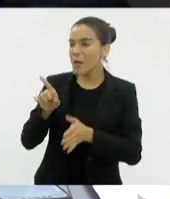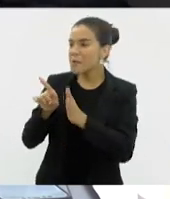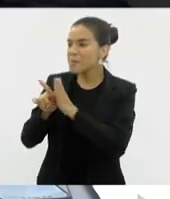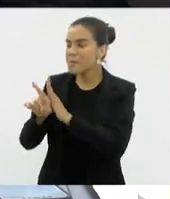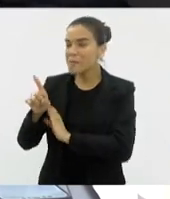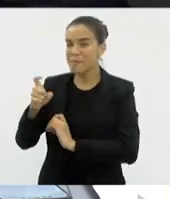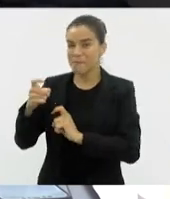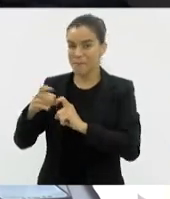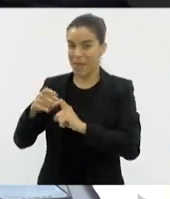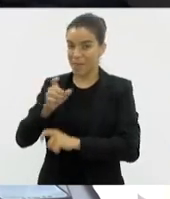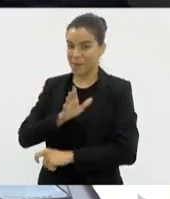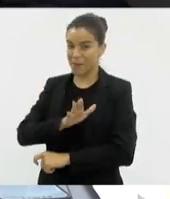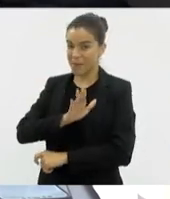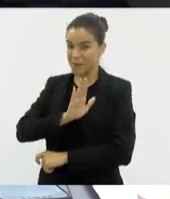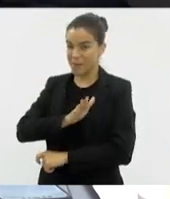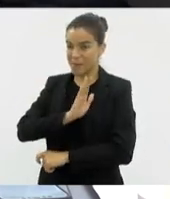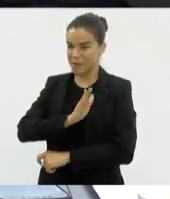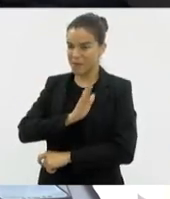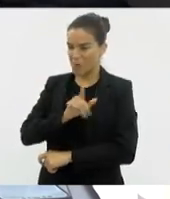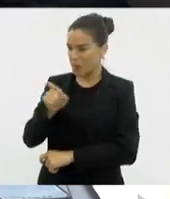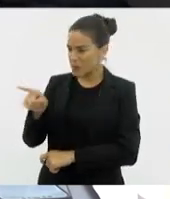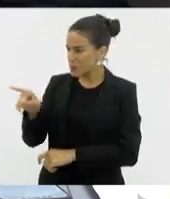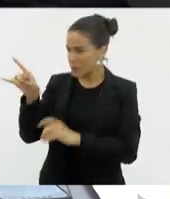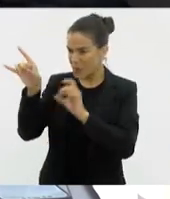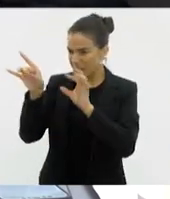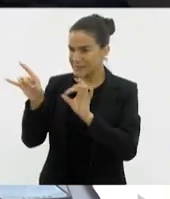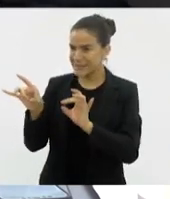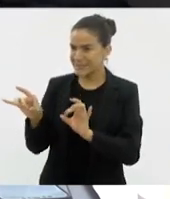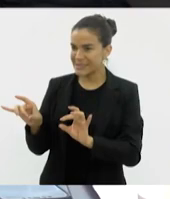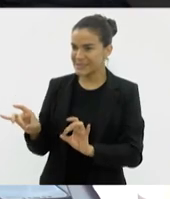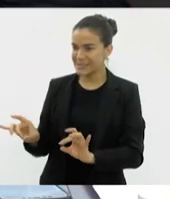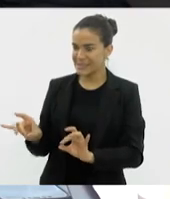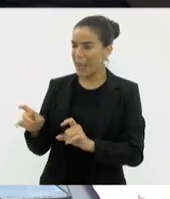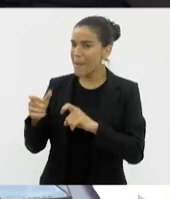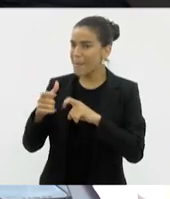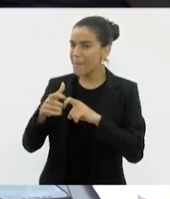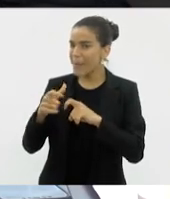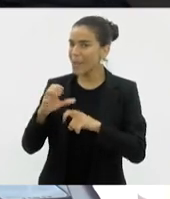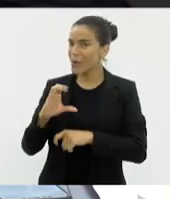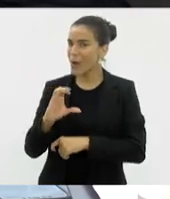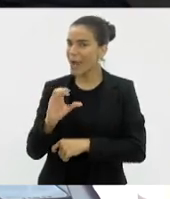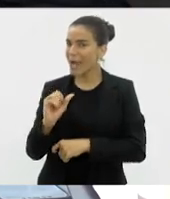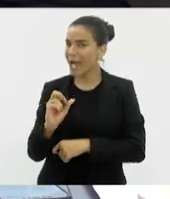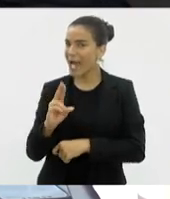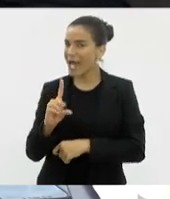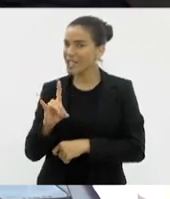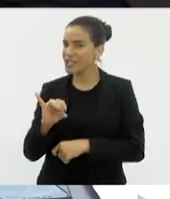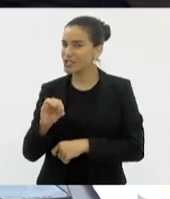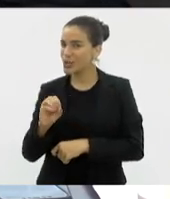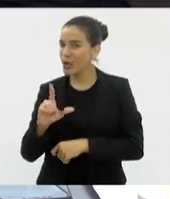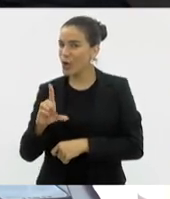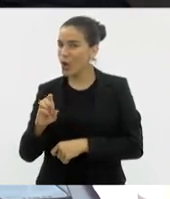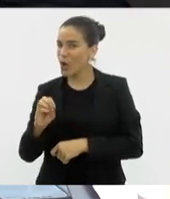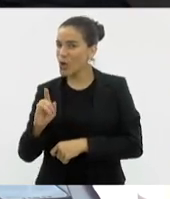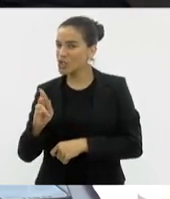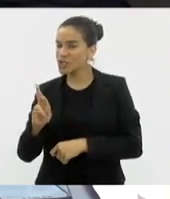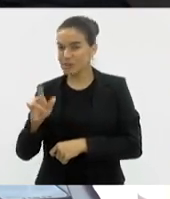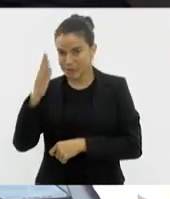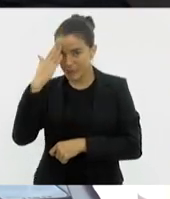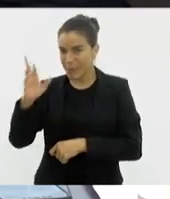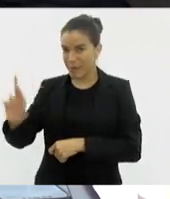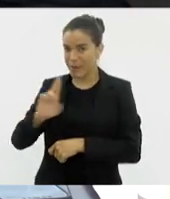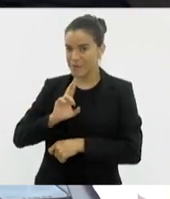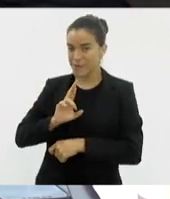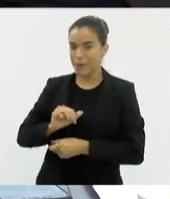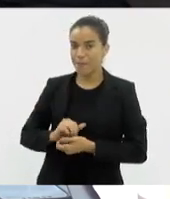cardiologista, falou, o senhor é um especialista, eu sou um cardiologista. Sabe qual foi a resposta que eu recebi?